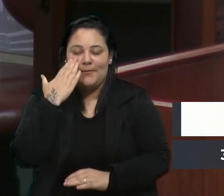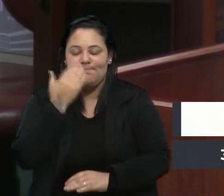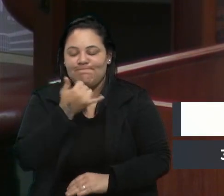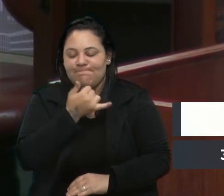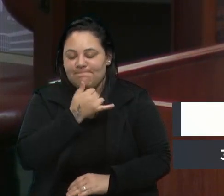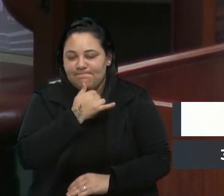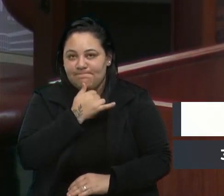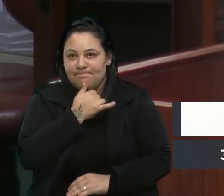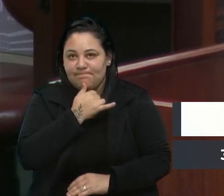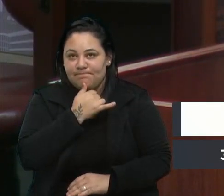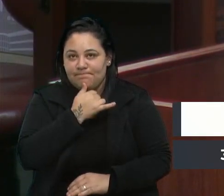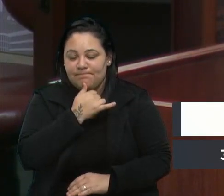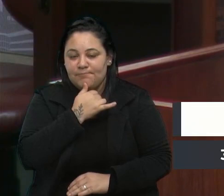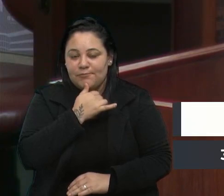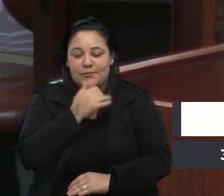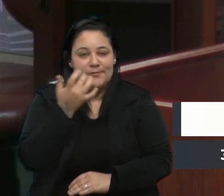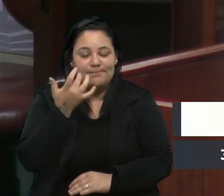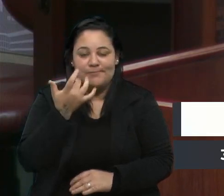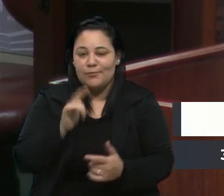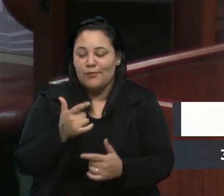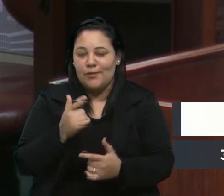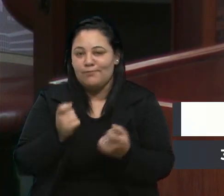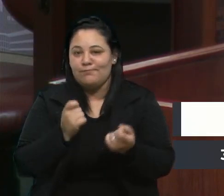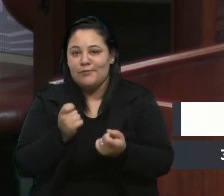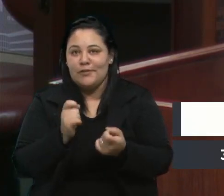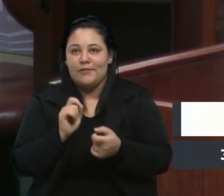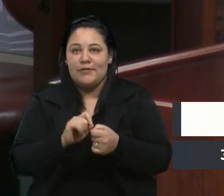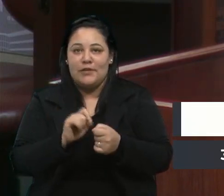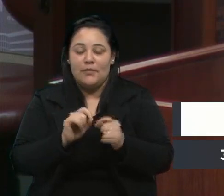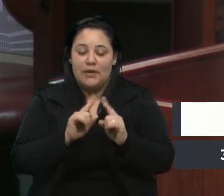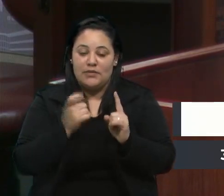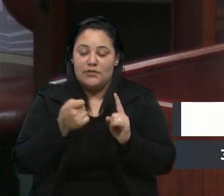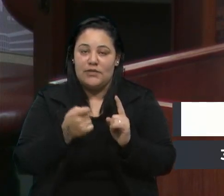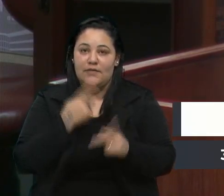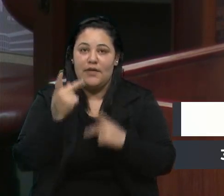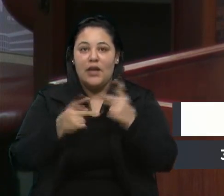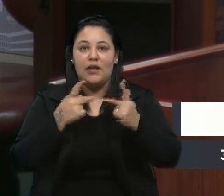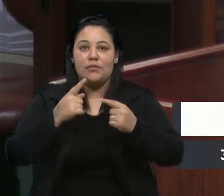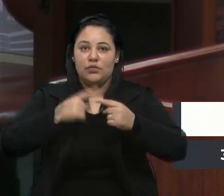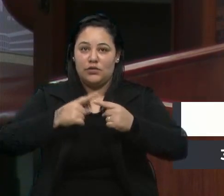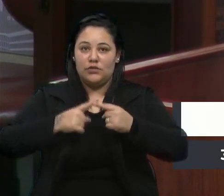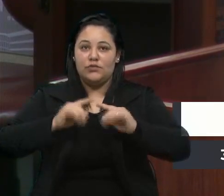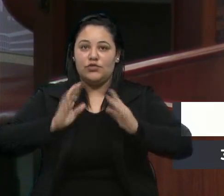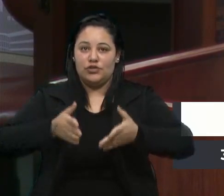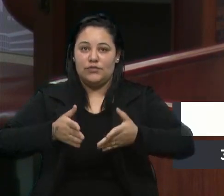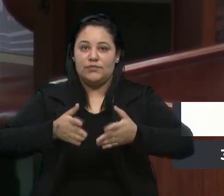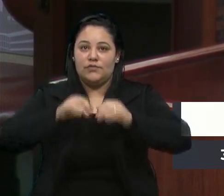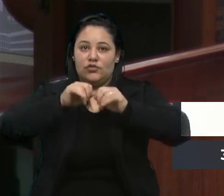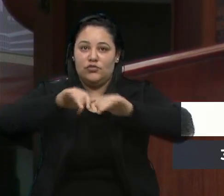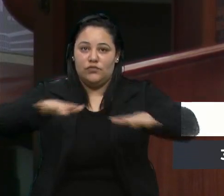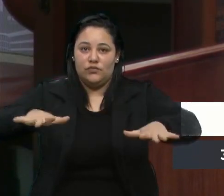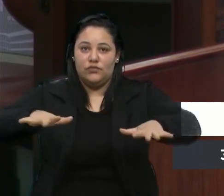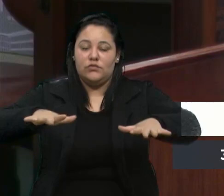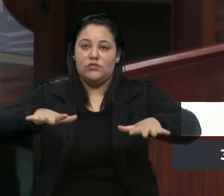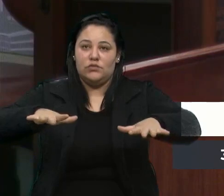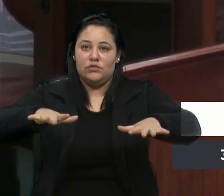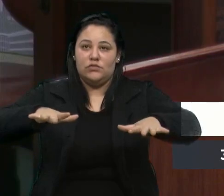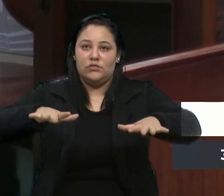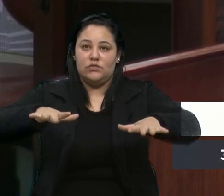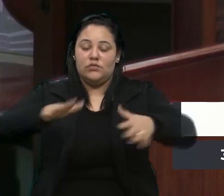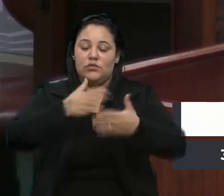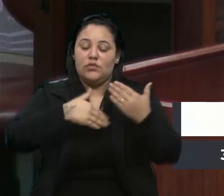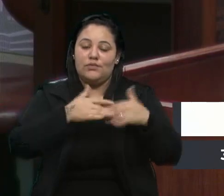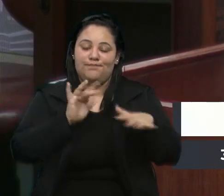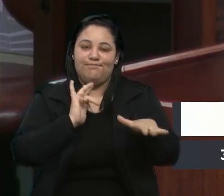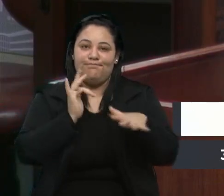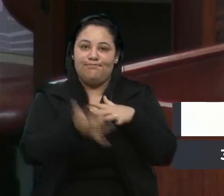gente fazer, vereador Lucas, mas a gente tem que relatar isso porque já está em toda as redes sociais,